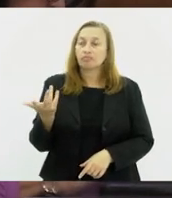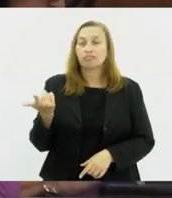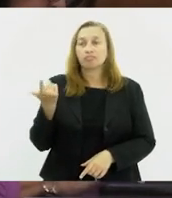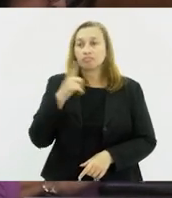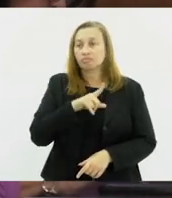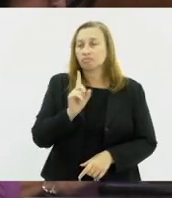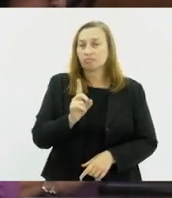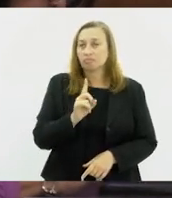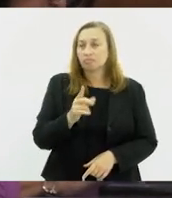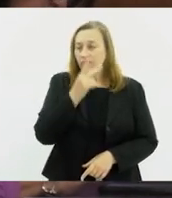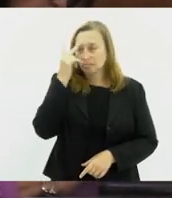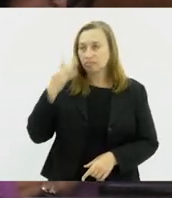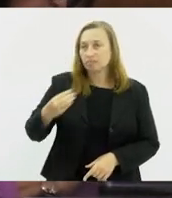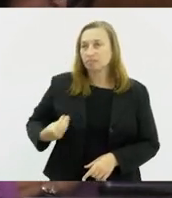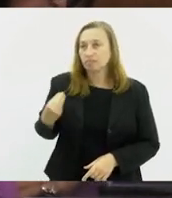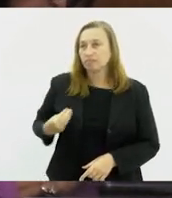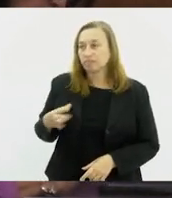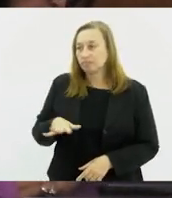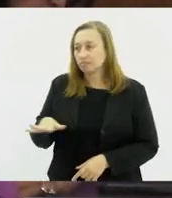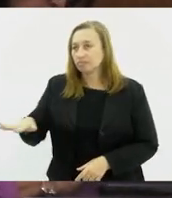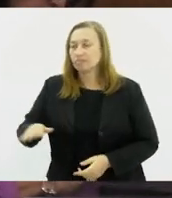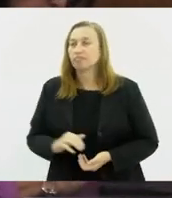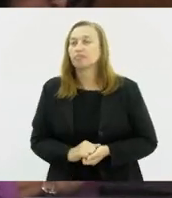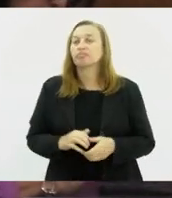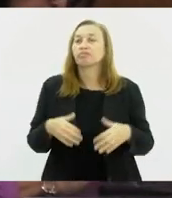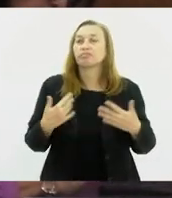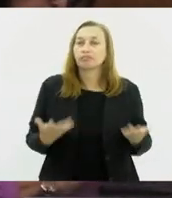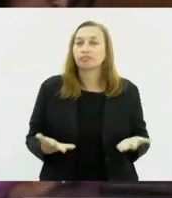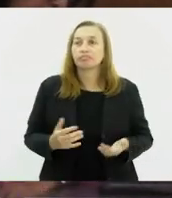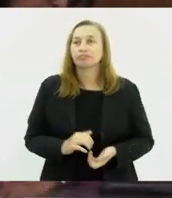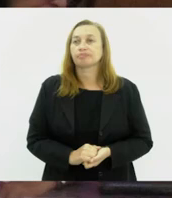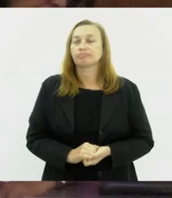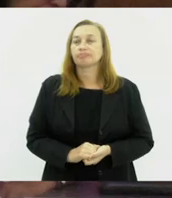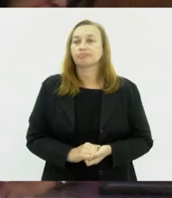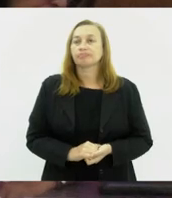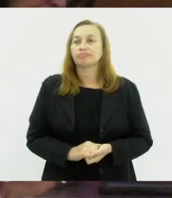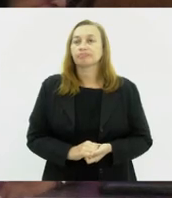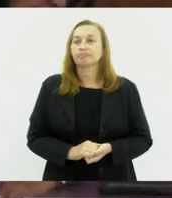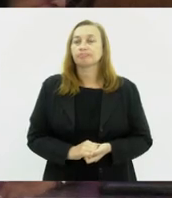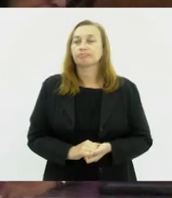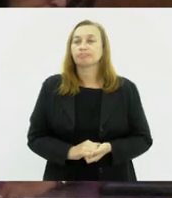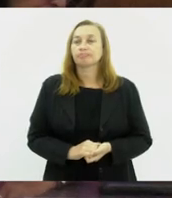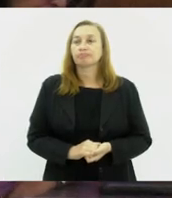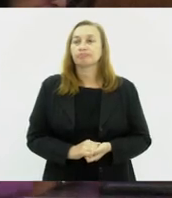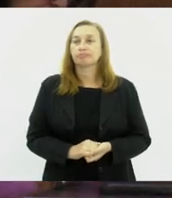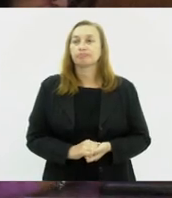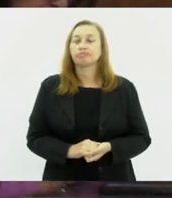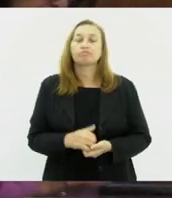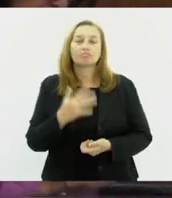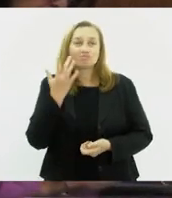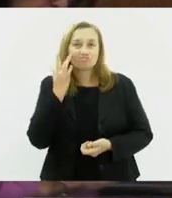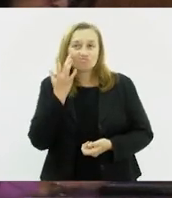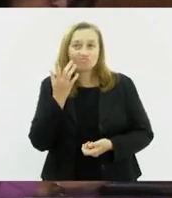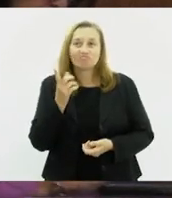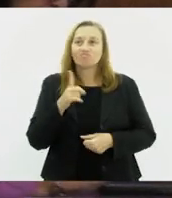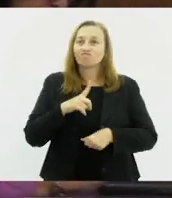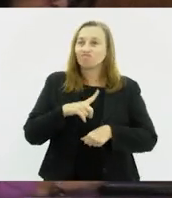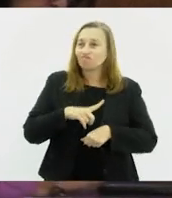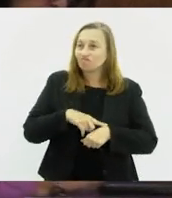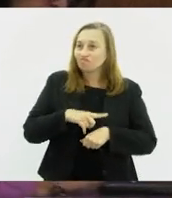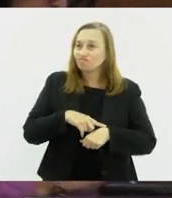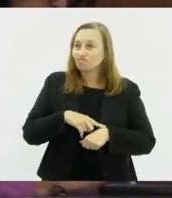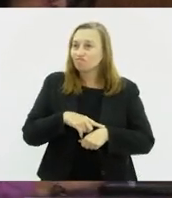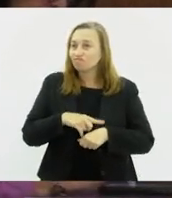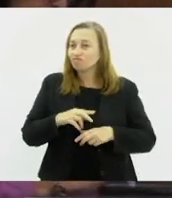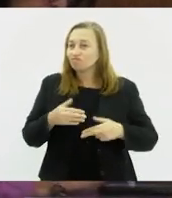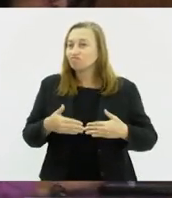garotos que estão na na favela então eh eu acho que chegou o momento da gente dar um